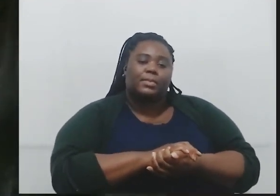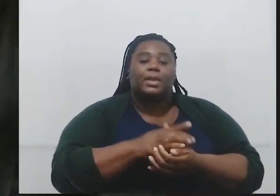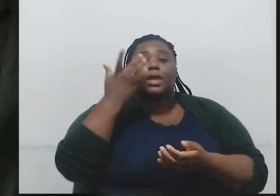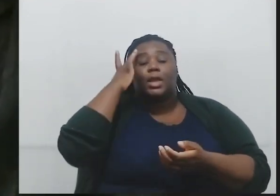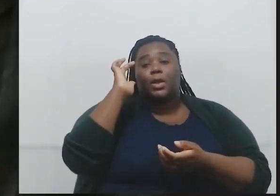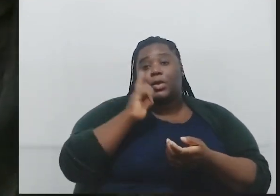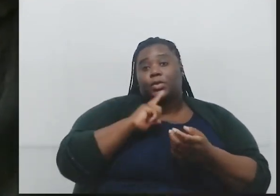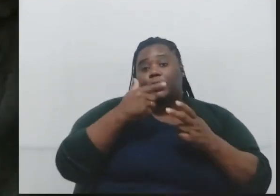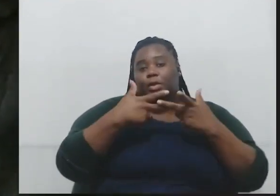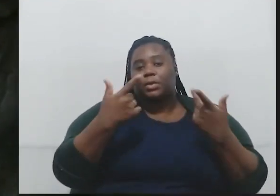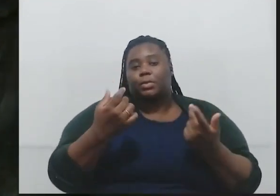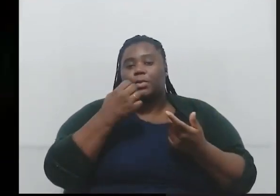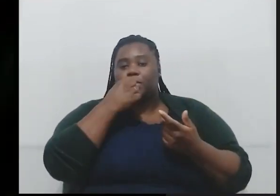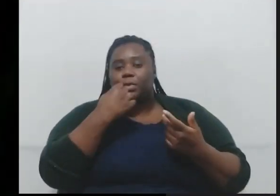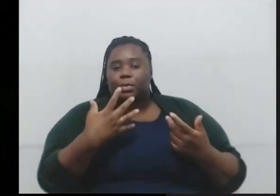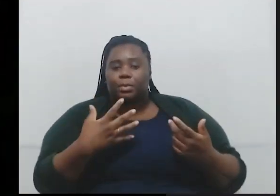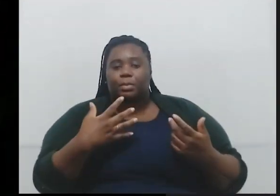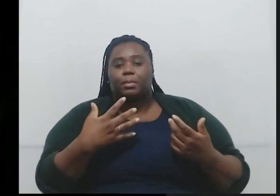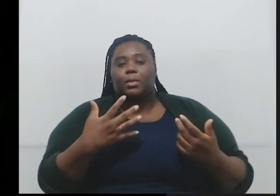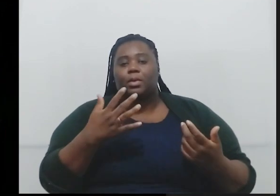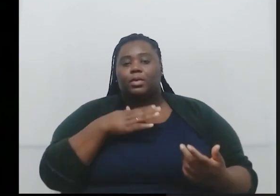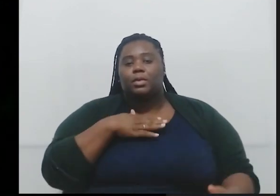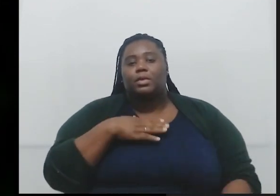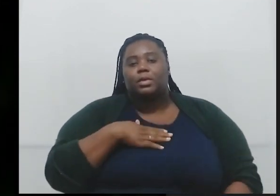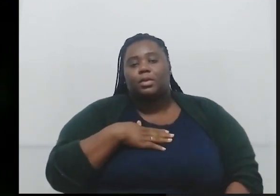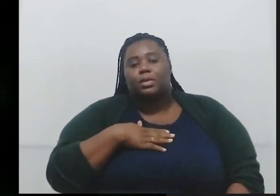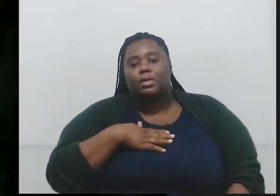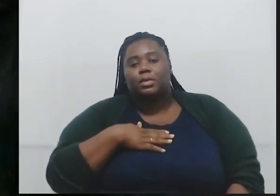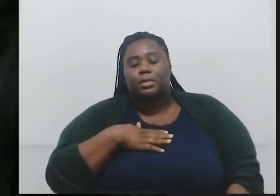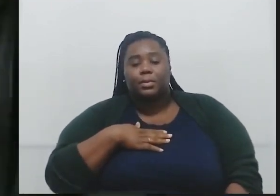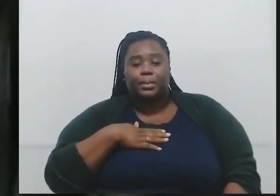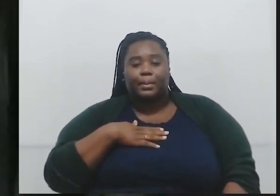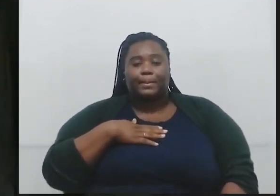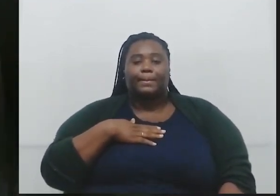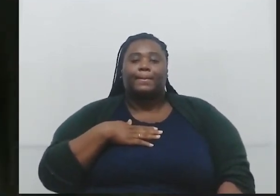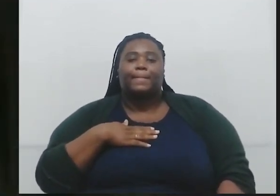ordem de um privilégio cultural mesmo, de eu ser muito lida como brava.